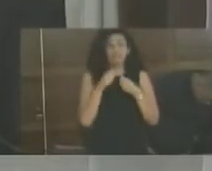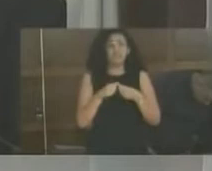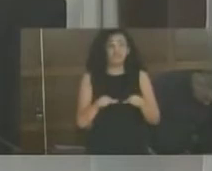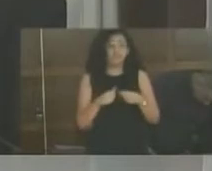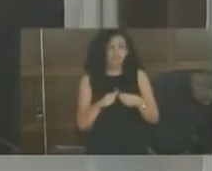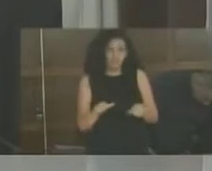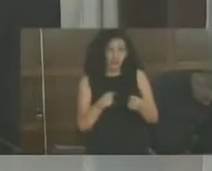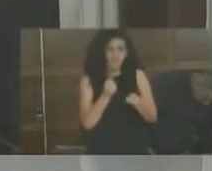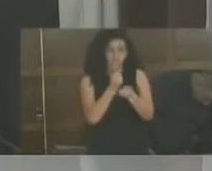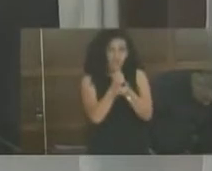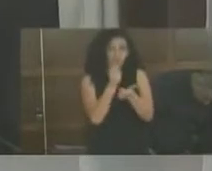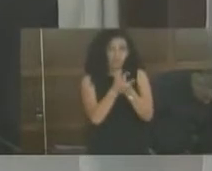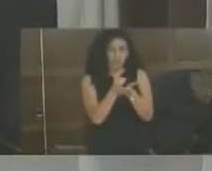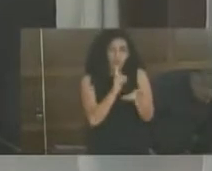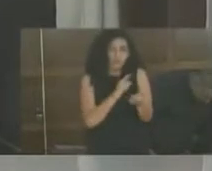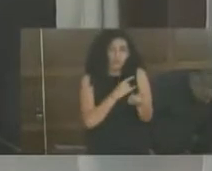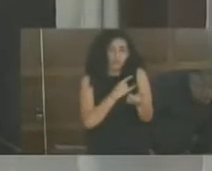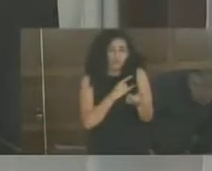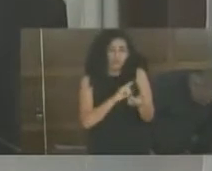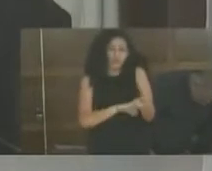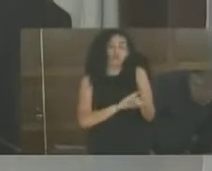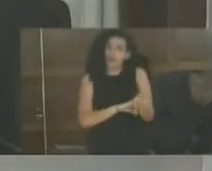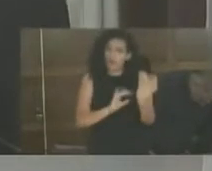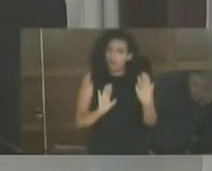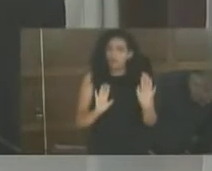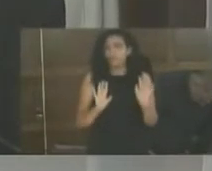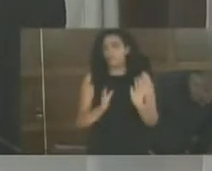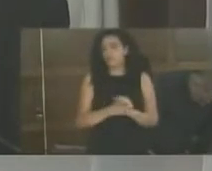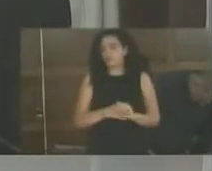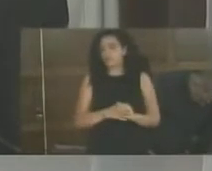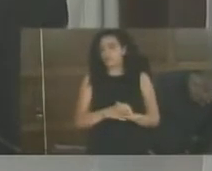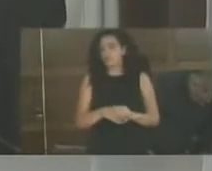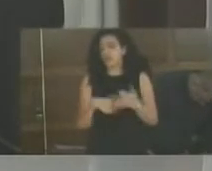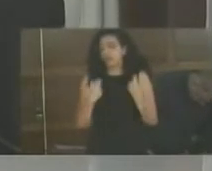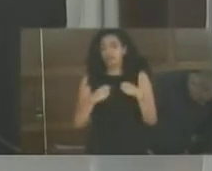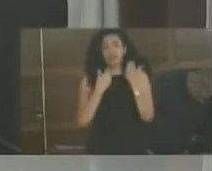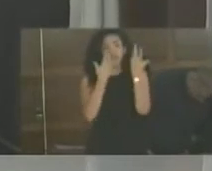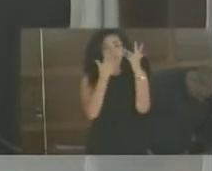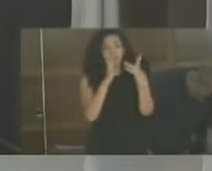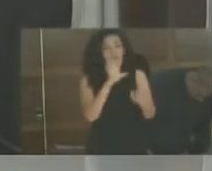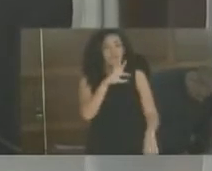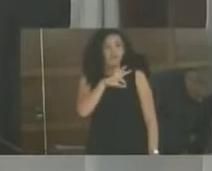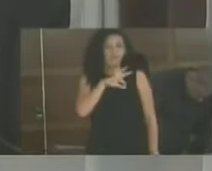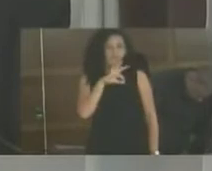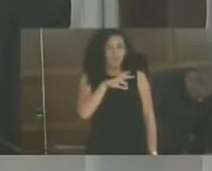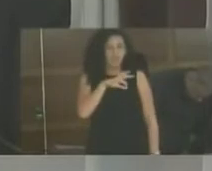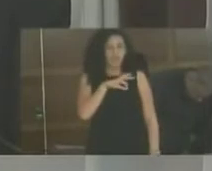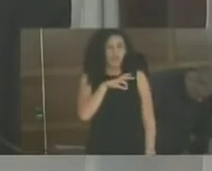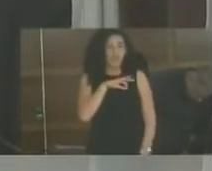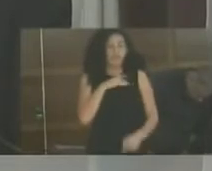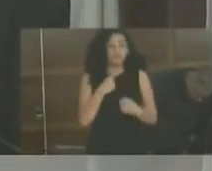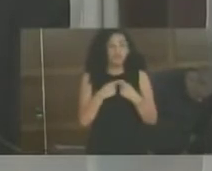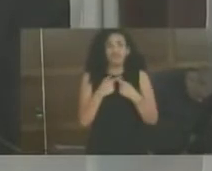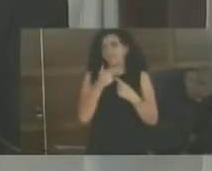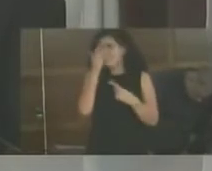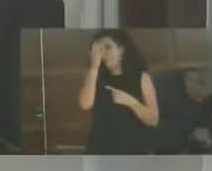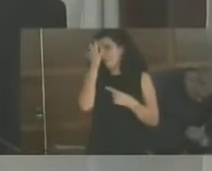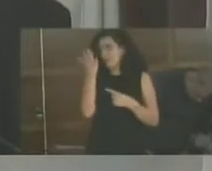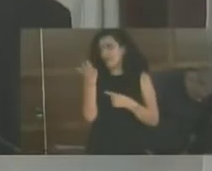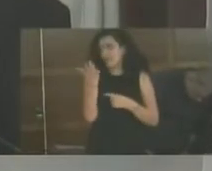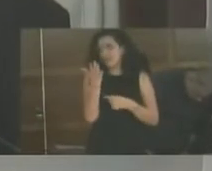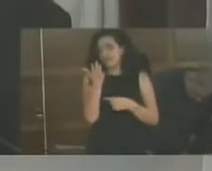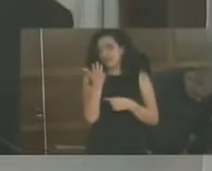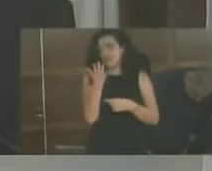Quem quiser pagar para ver, vai entrar. Então tem que parabenizar os policiais. Porque aí é muito fácil, né?